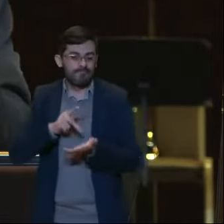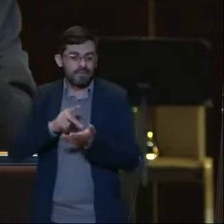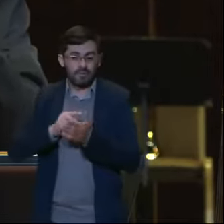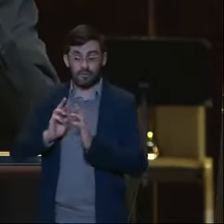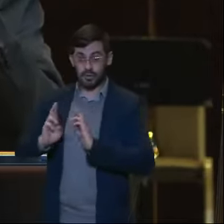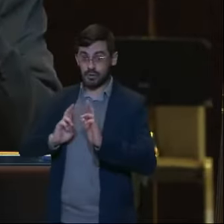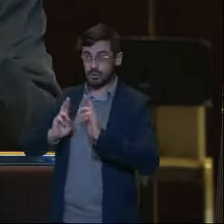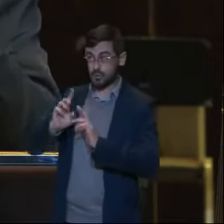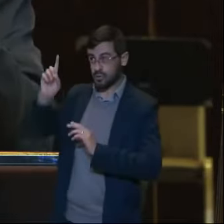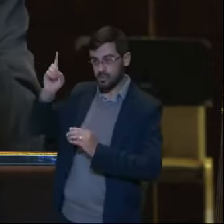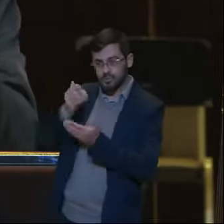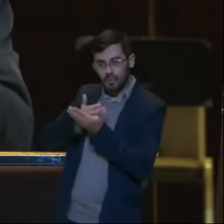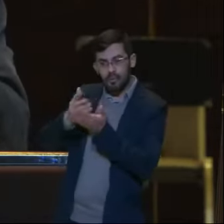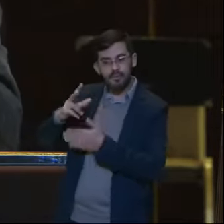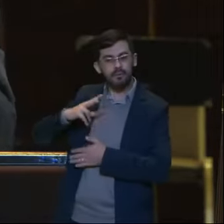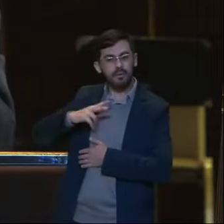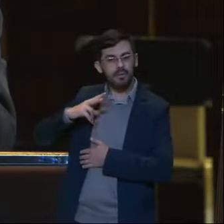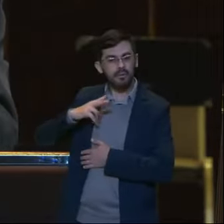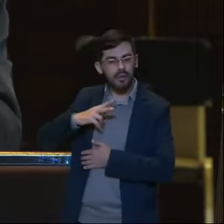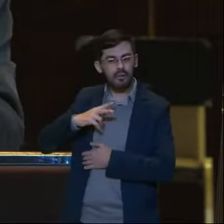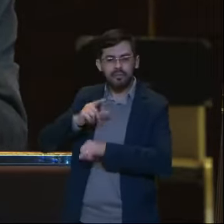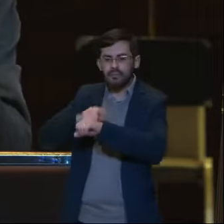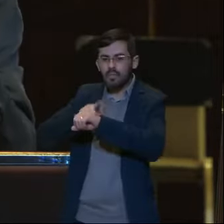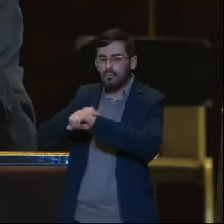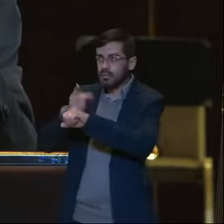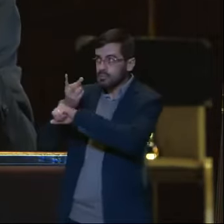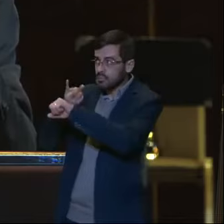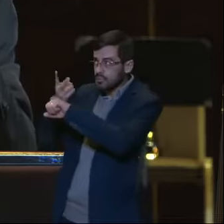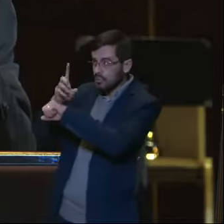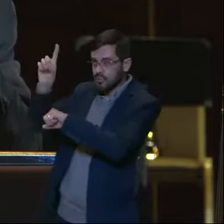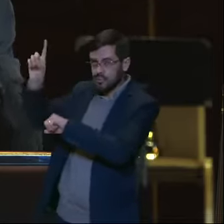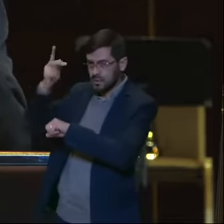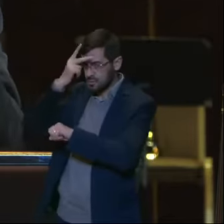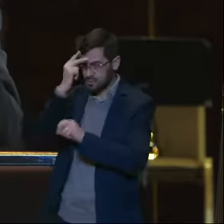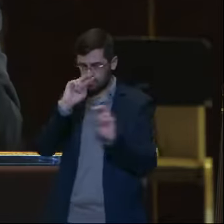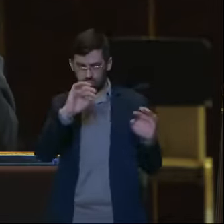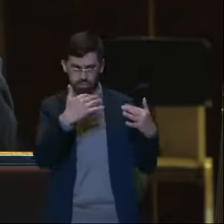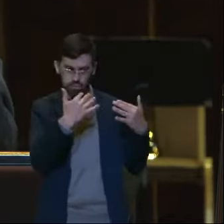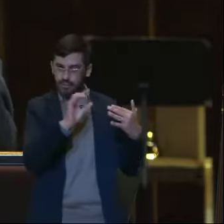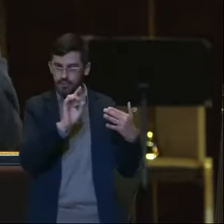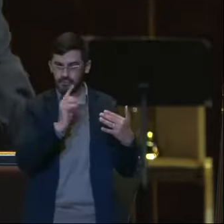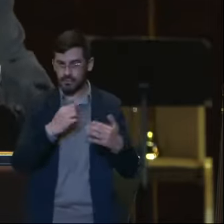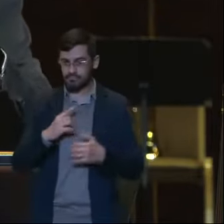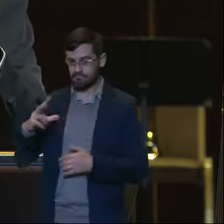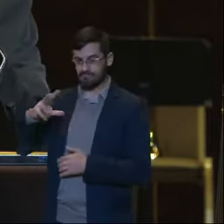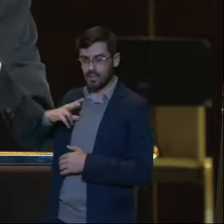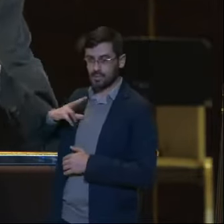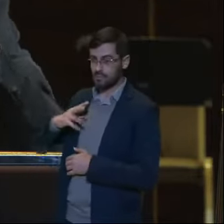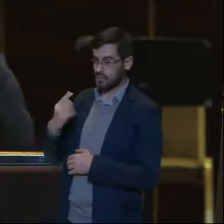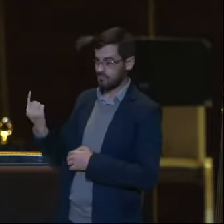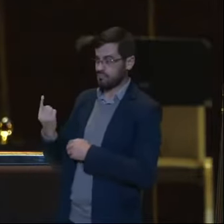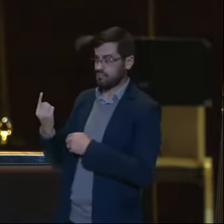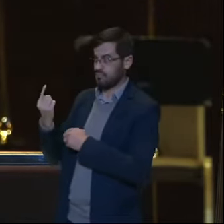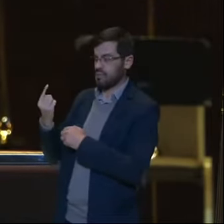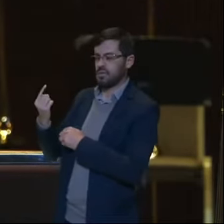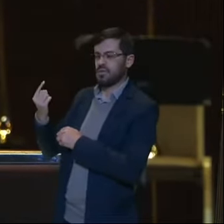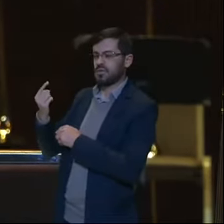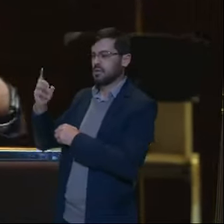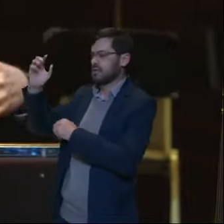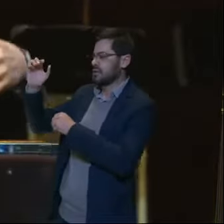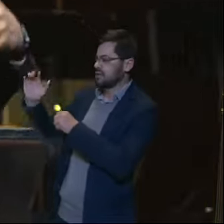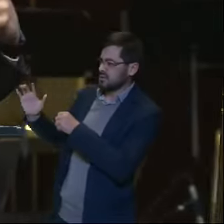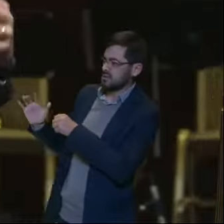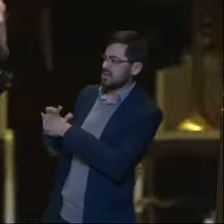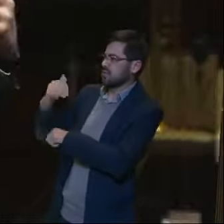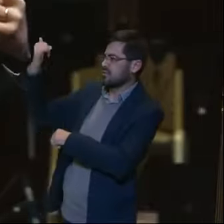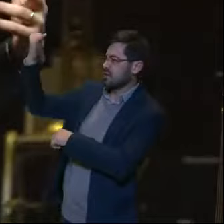secreto. Ela começa a ser construída naquele nosso momento com Deus, onde ninguém está nos vendo. É só a gente e Jesus. E ali Deus vai alimentando a